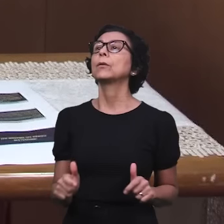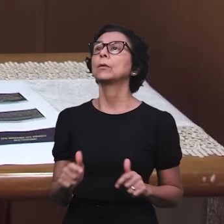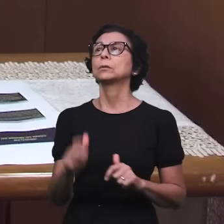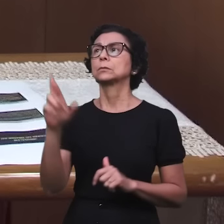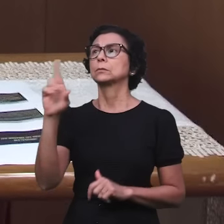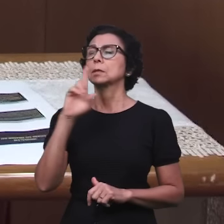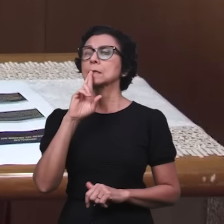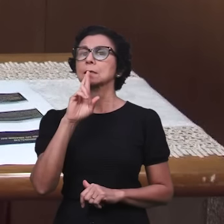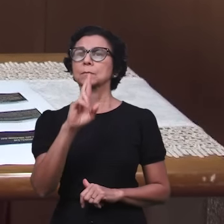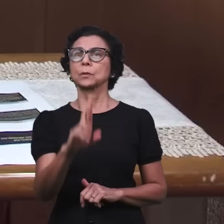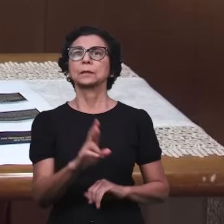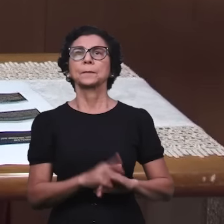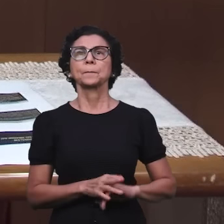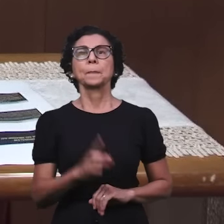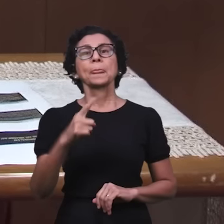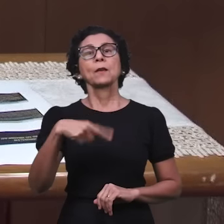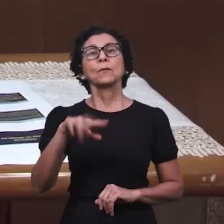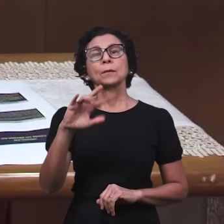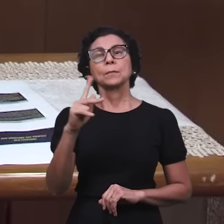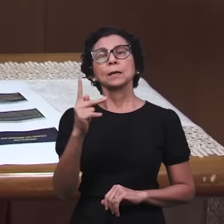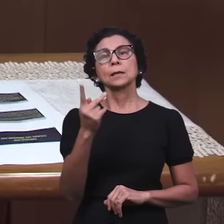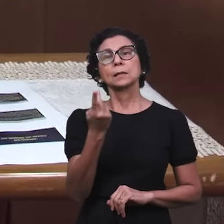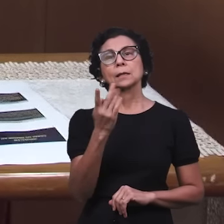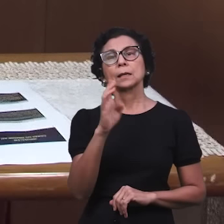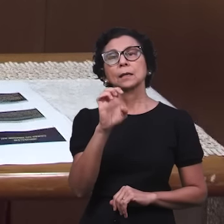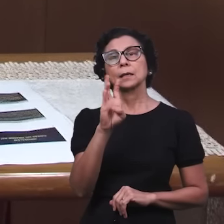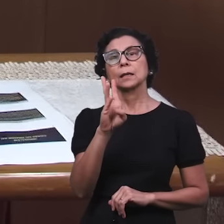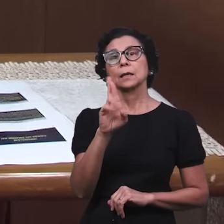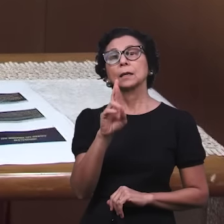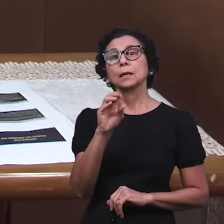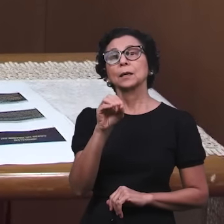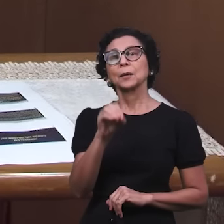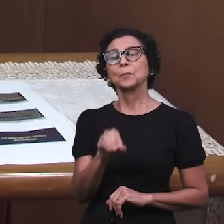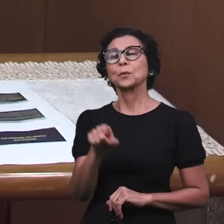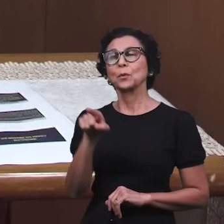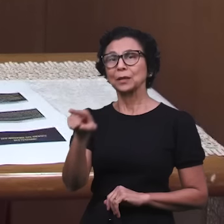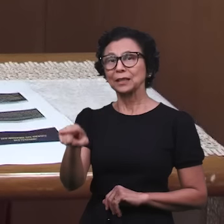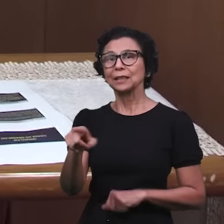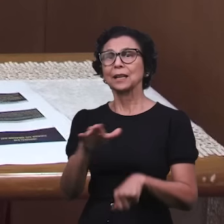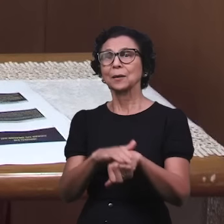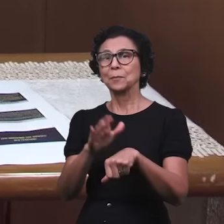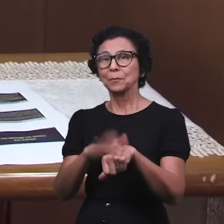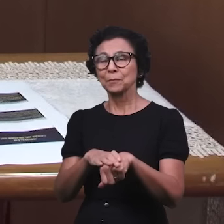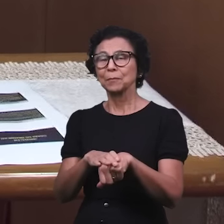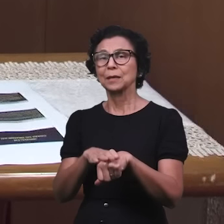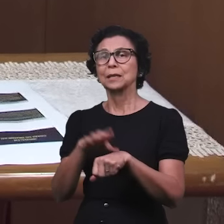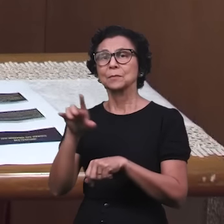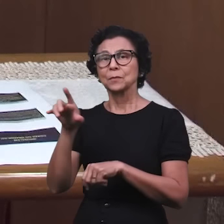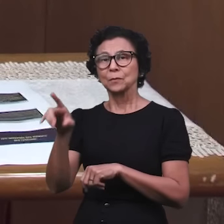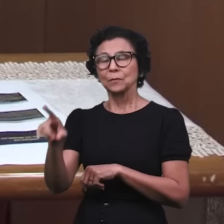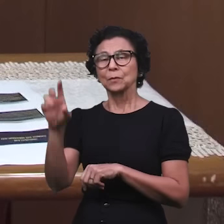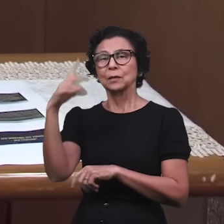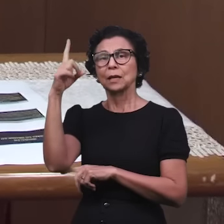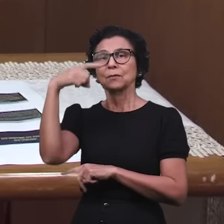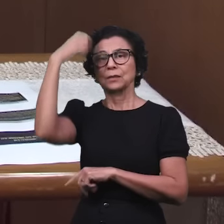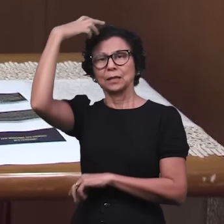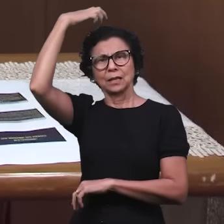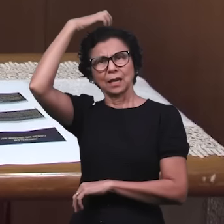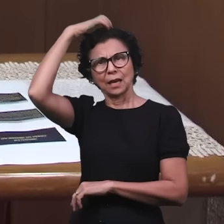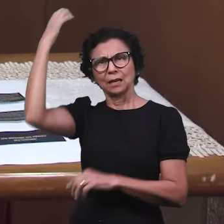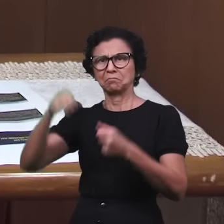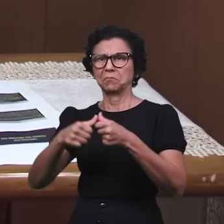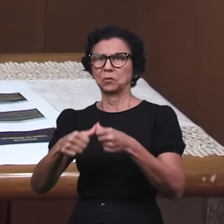Senhor disse: vai para Hebrom. E ele foi feito rei em Hebrom e esteve ali